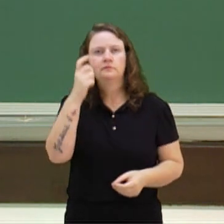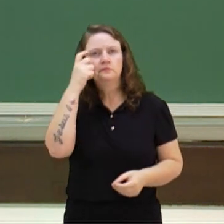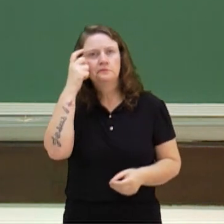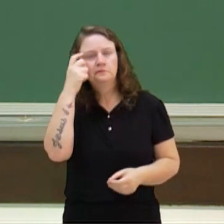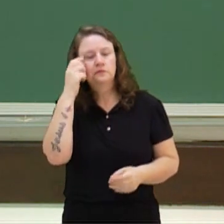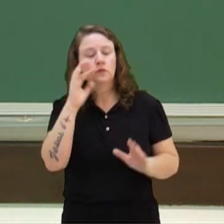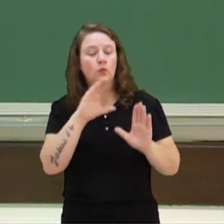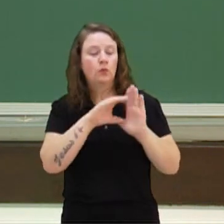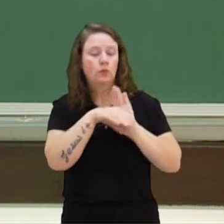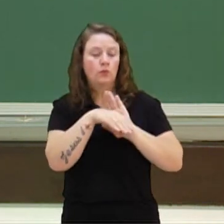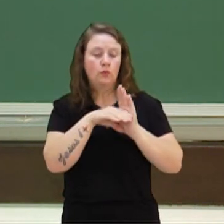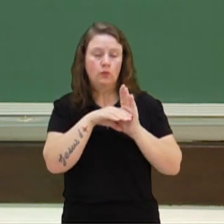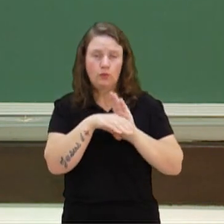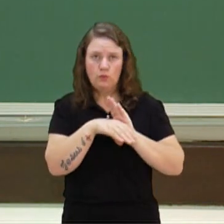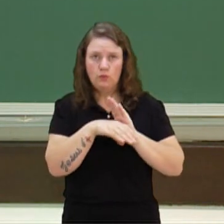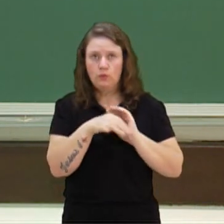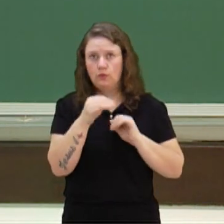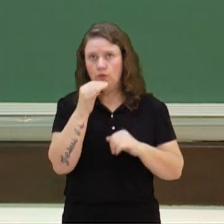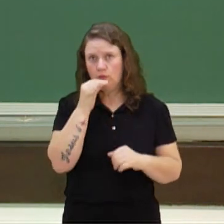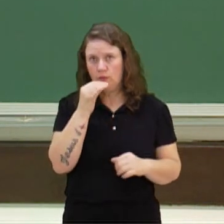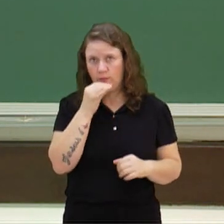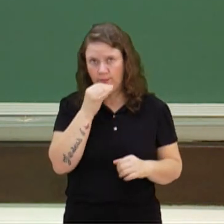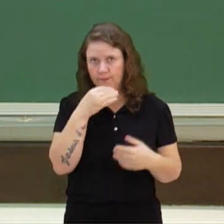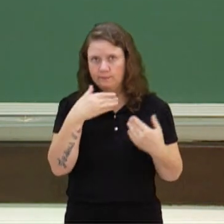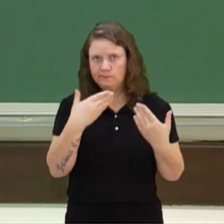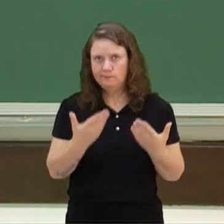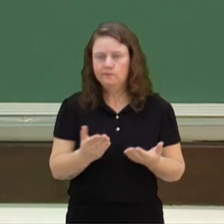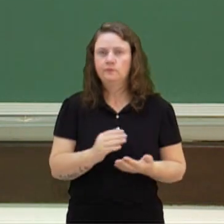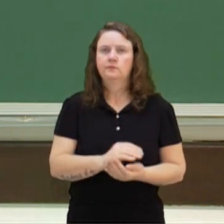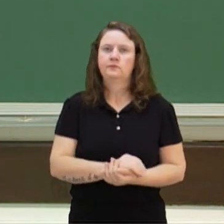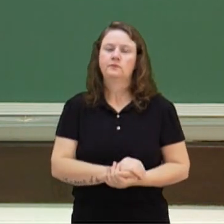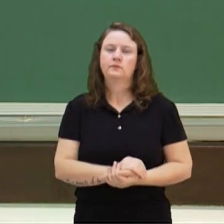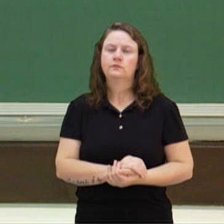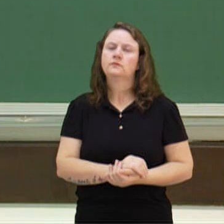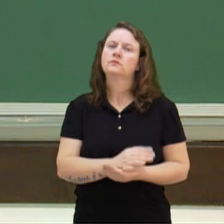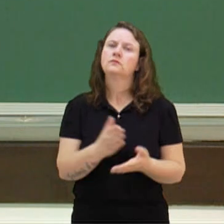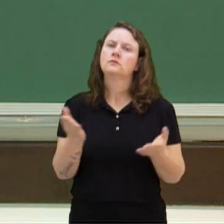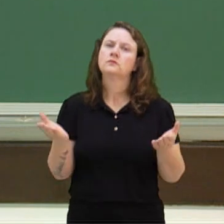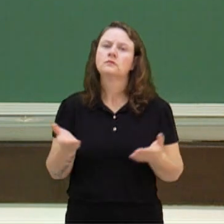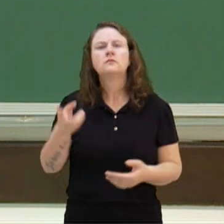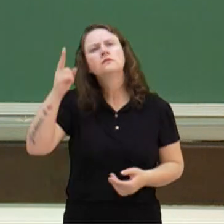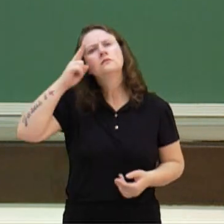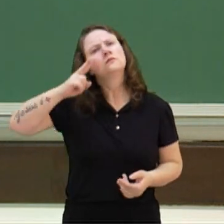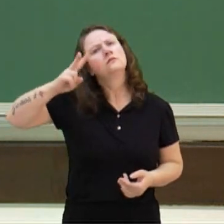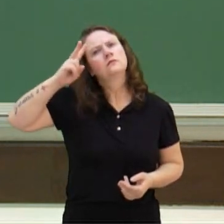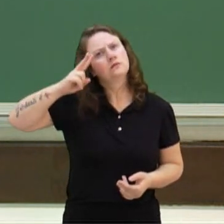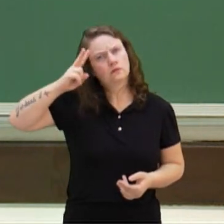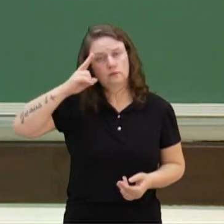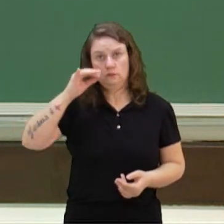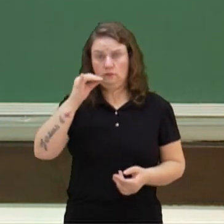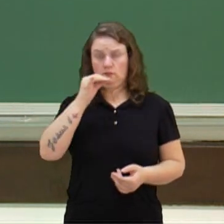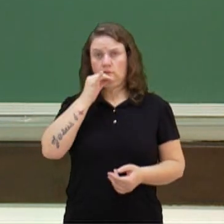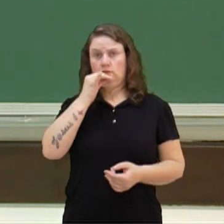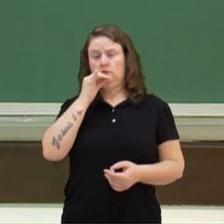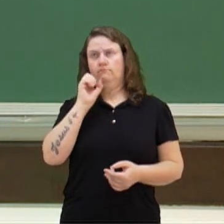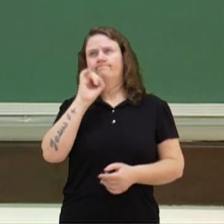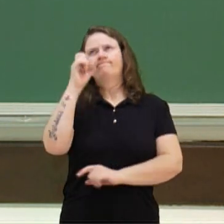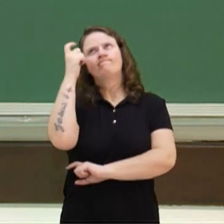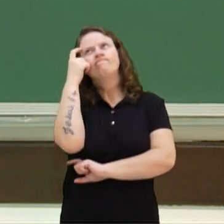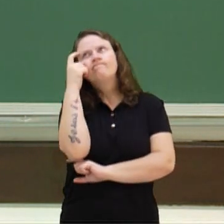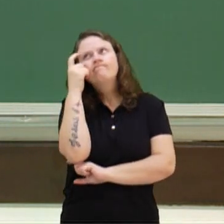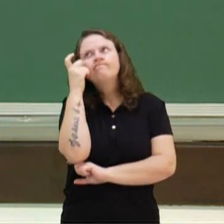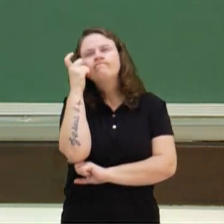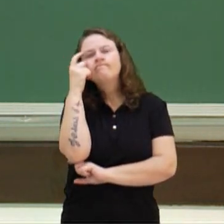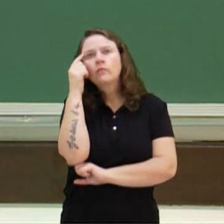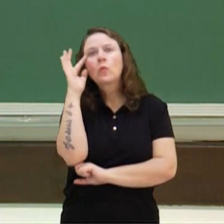conceito, vou usar um exemplo para vocês da história. Se eu penso assim, ó, na